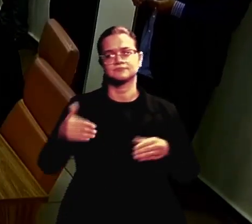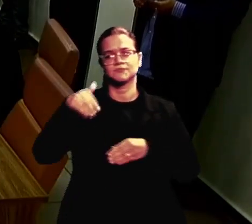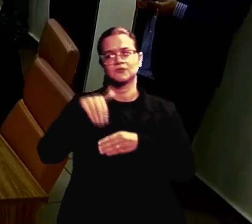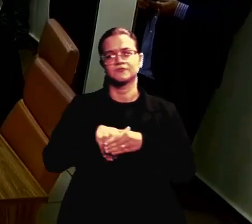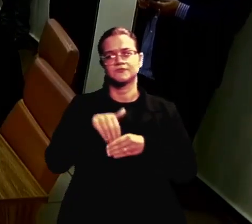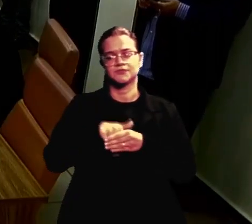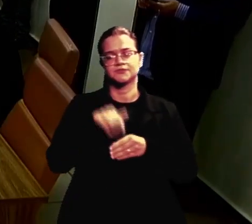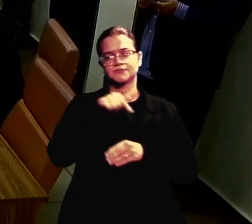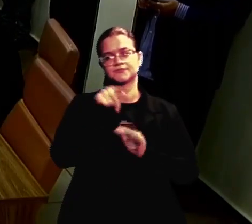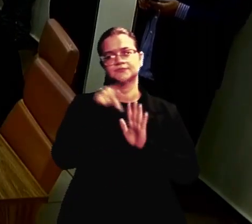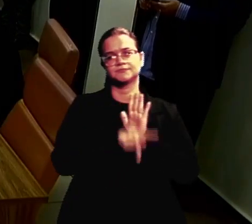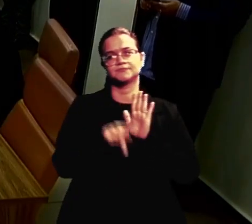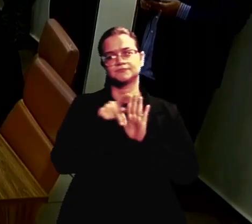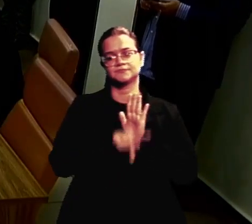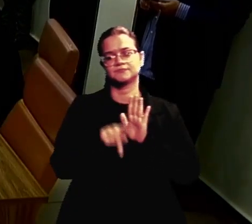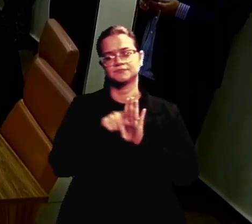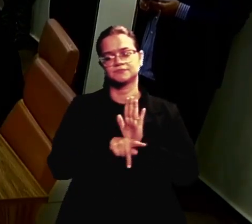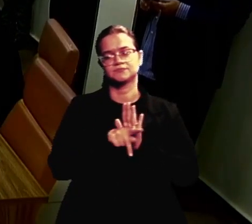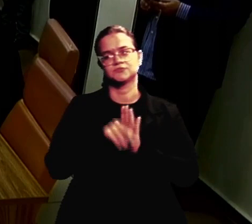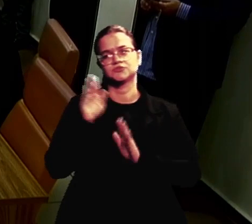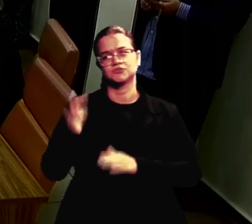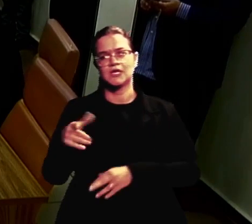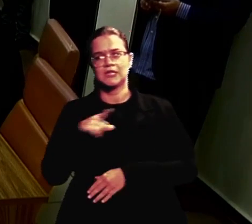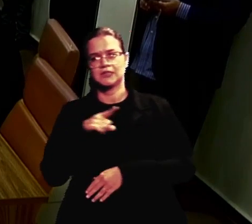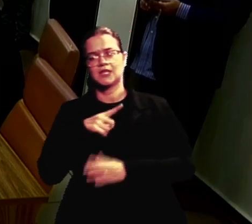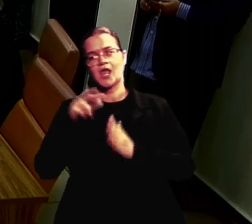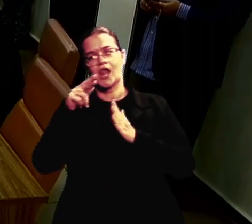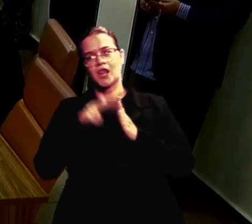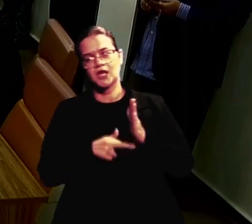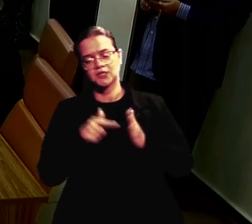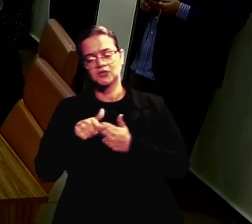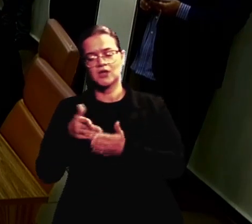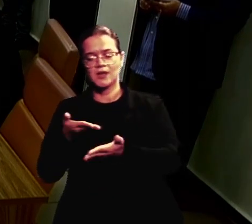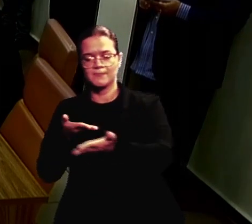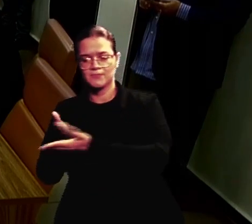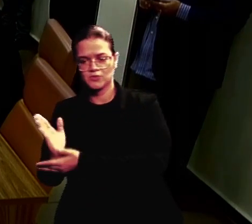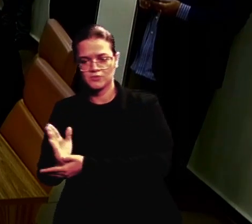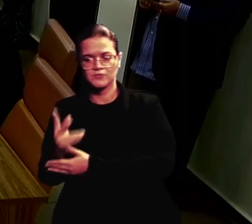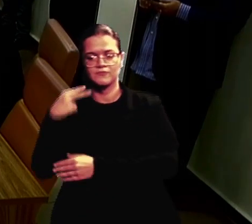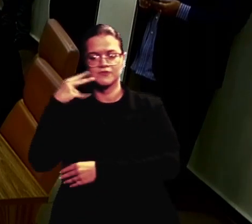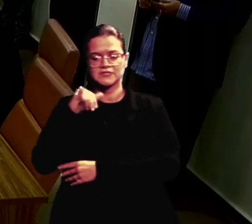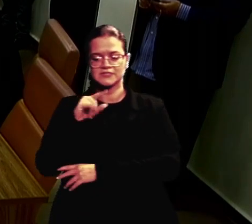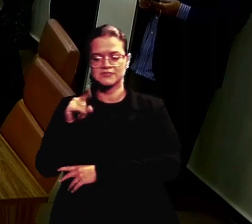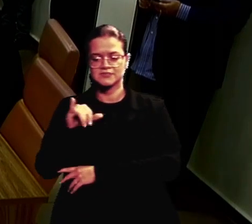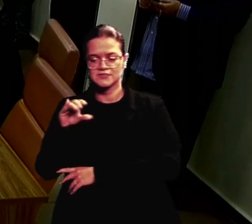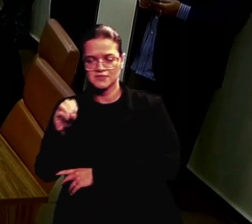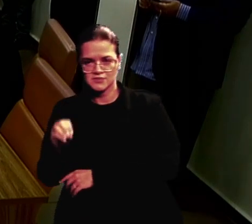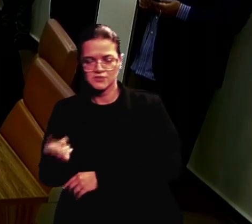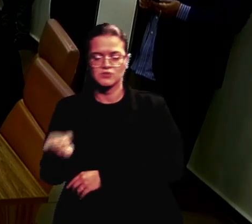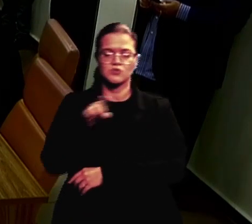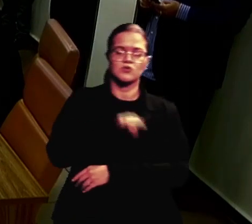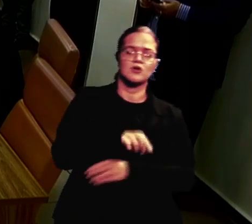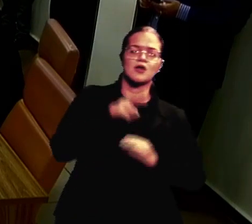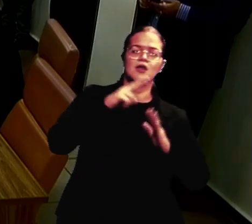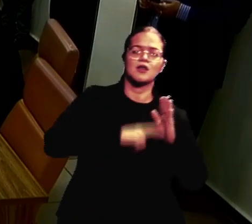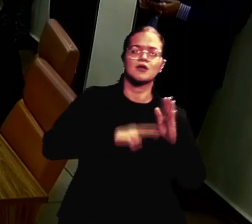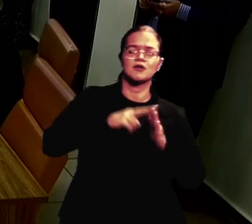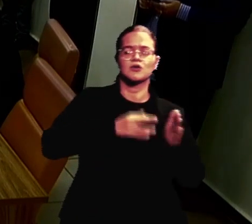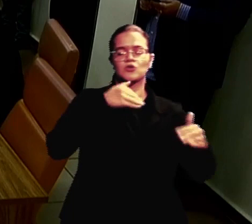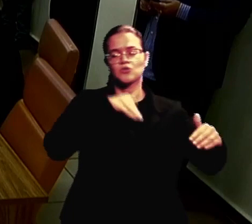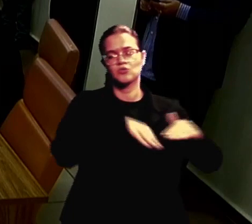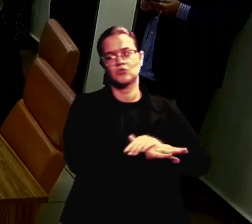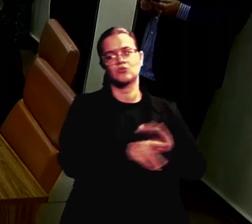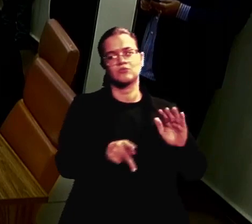em votação o projeto, como nós já temos um relatório para aprovação, que é do vereador Isídio Alves, e temos um relatório